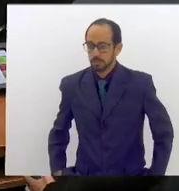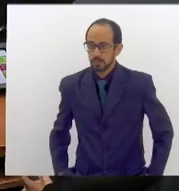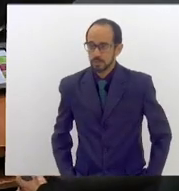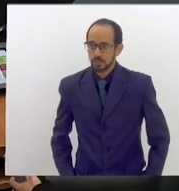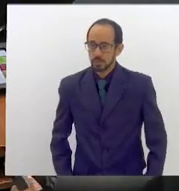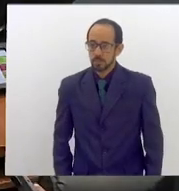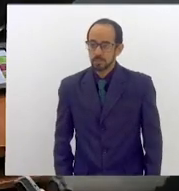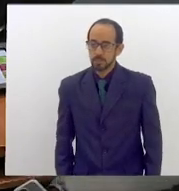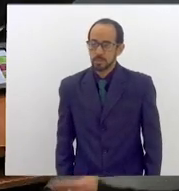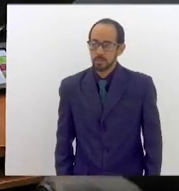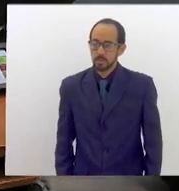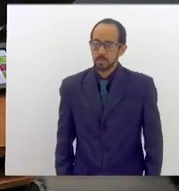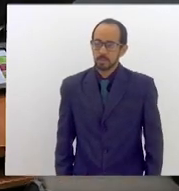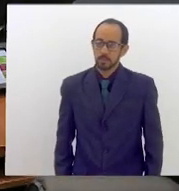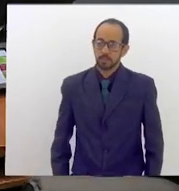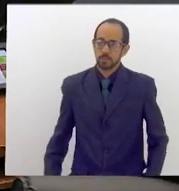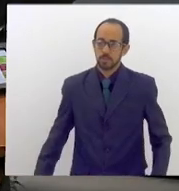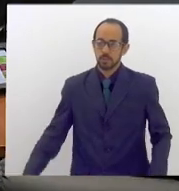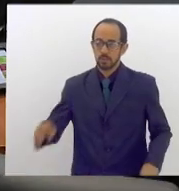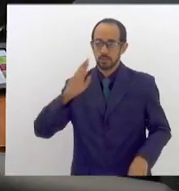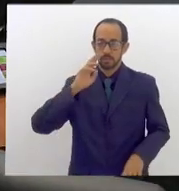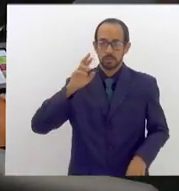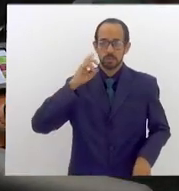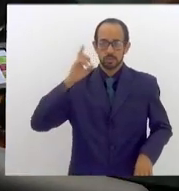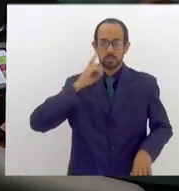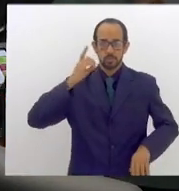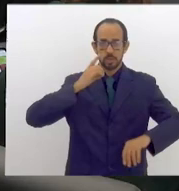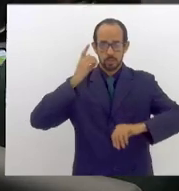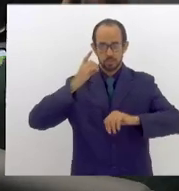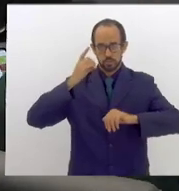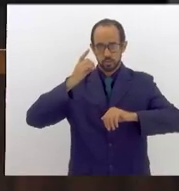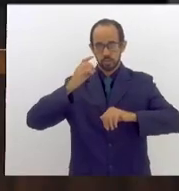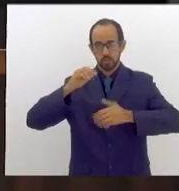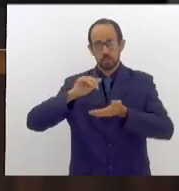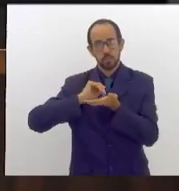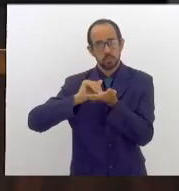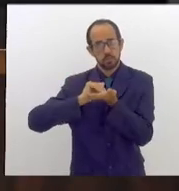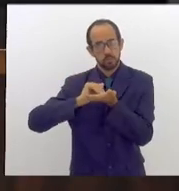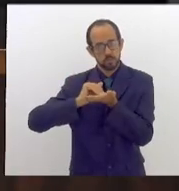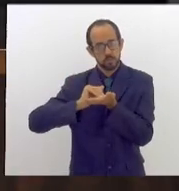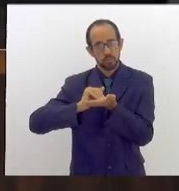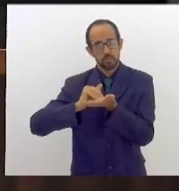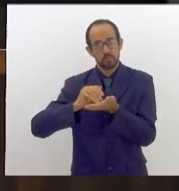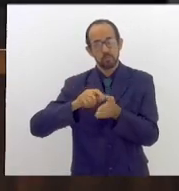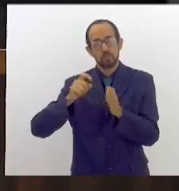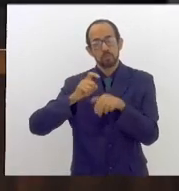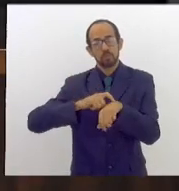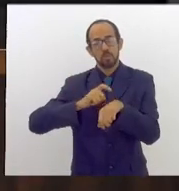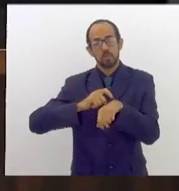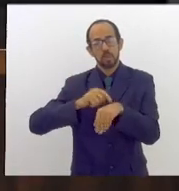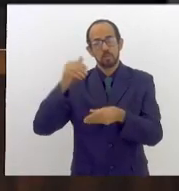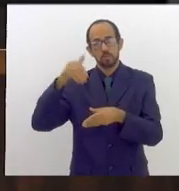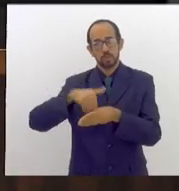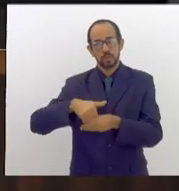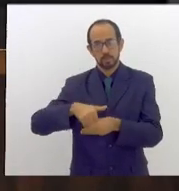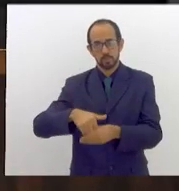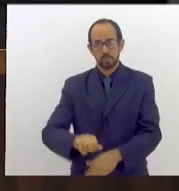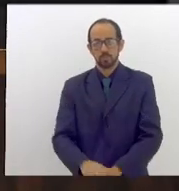atenção dos seus parlamentares se encontram nos gabinetes estamos de procedimento de votação